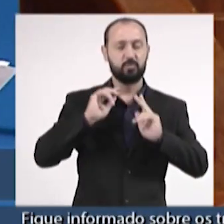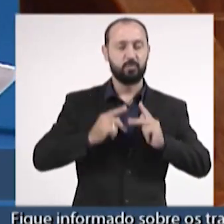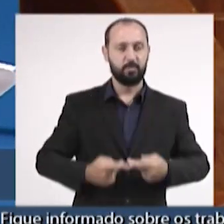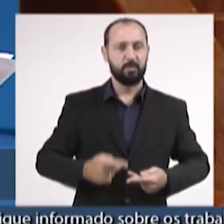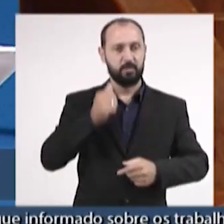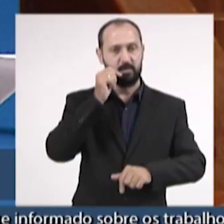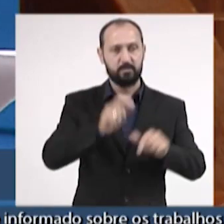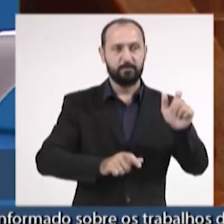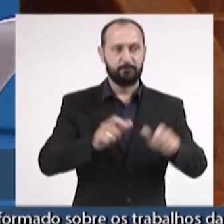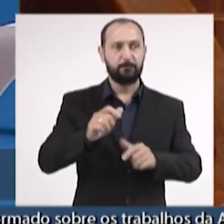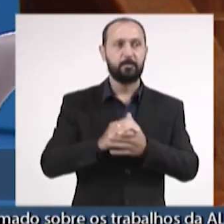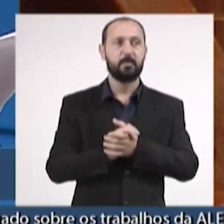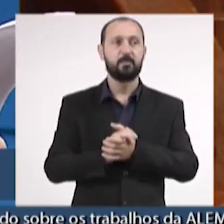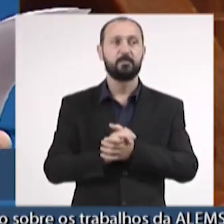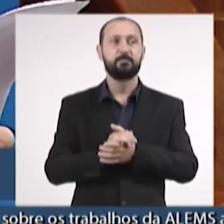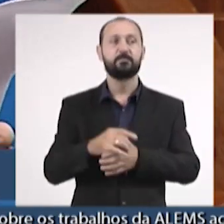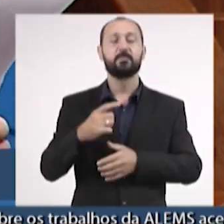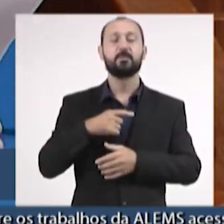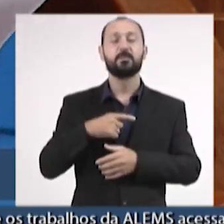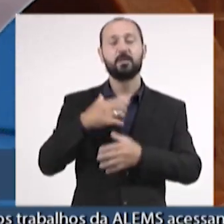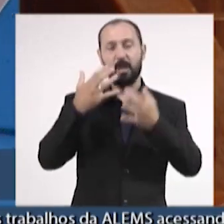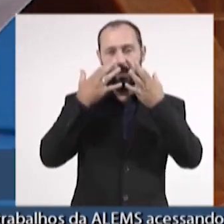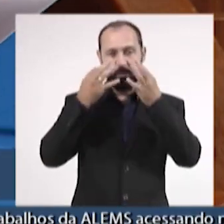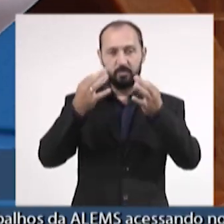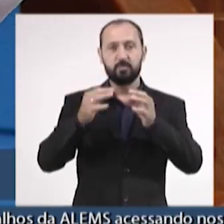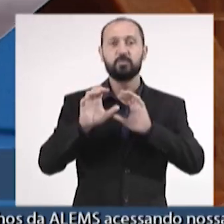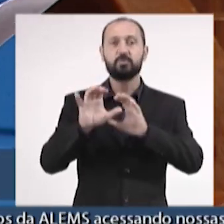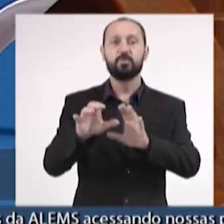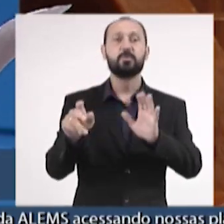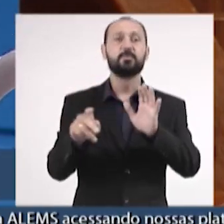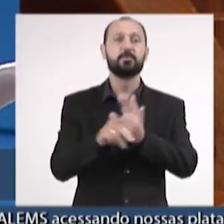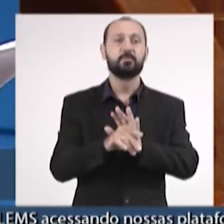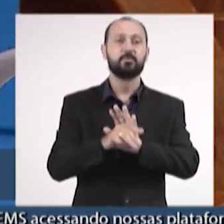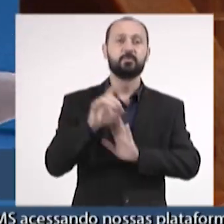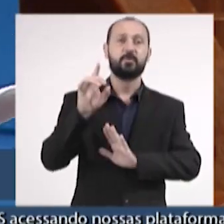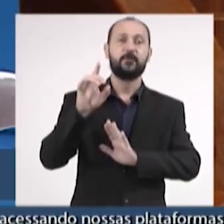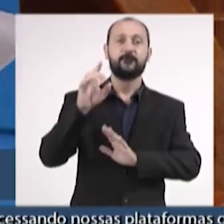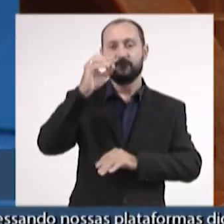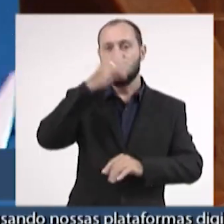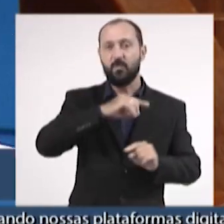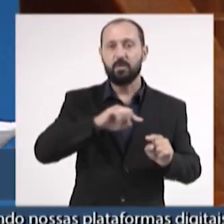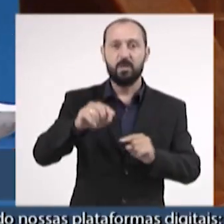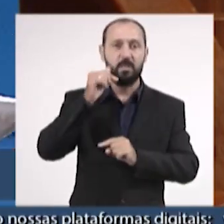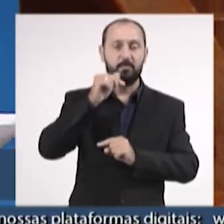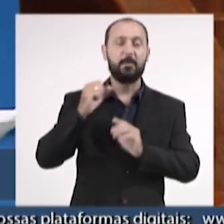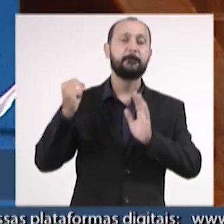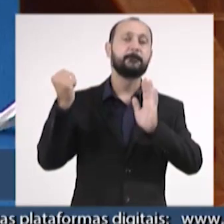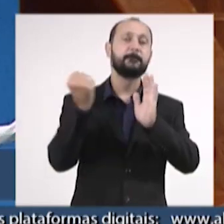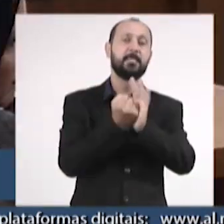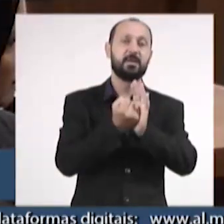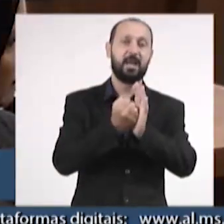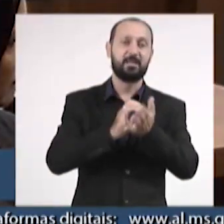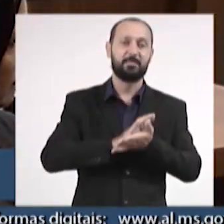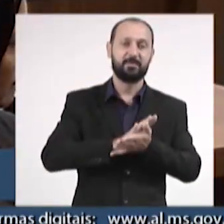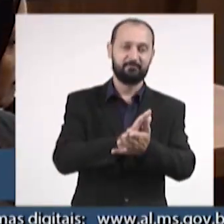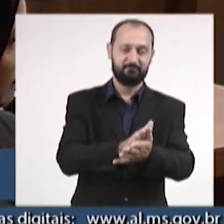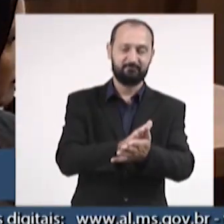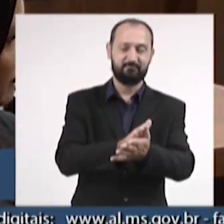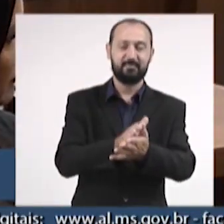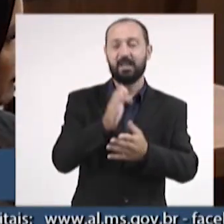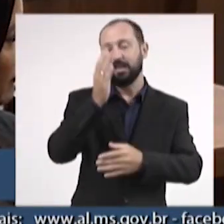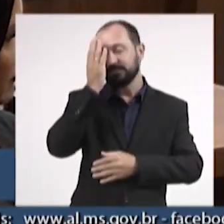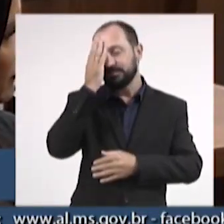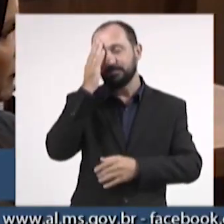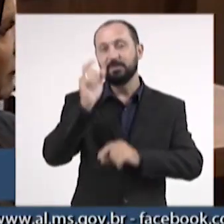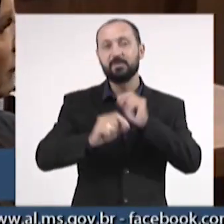mulheres. Aqui, cabe mencionar outra forma de violência contra as mulheres marcada pela misoginia, a